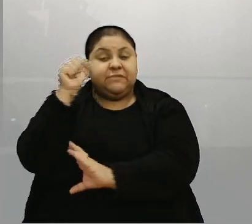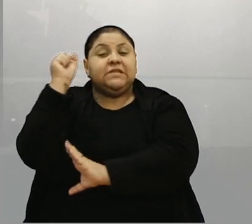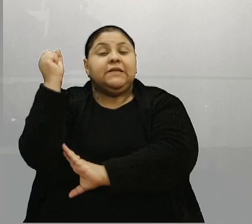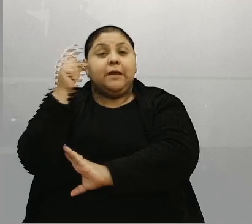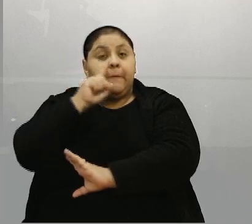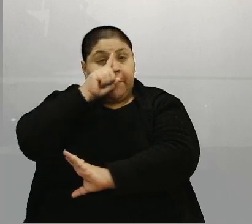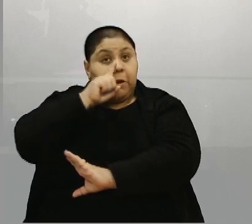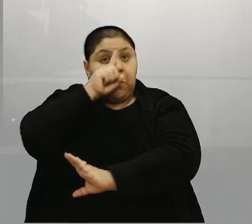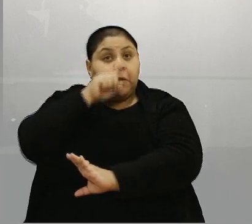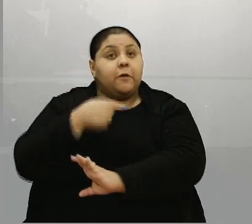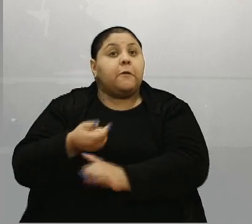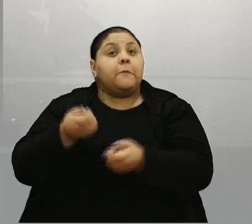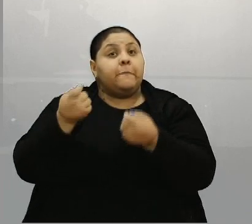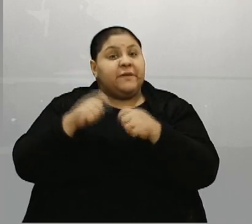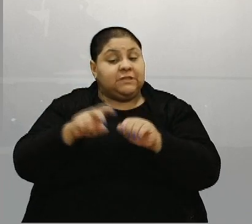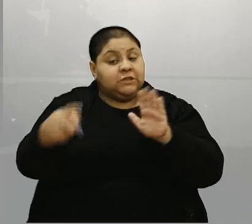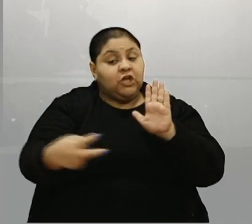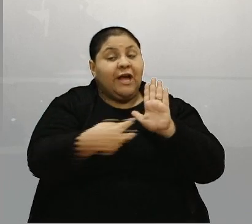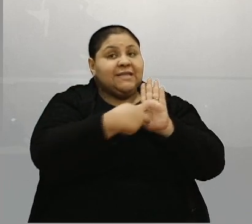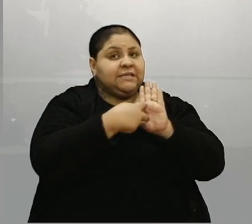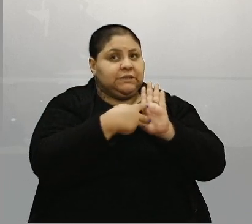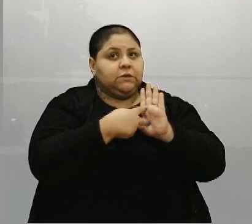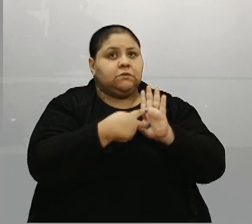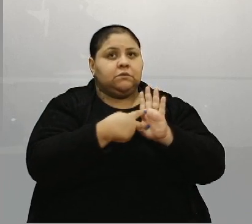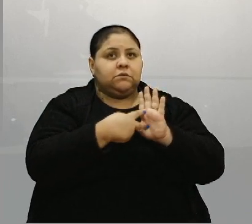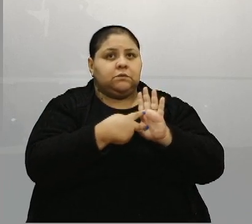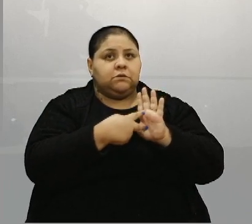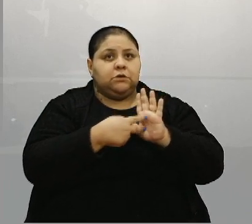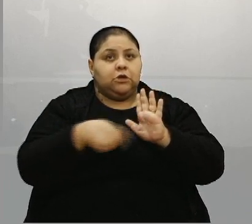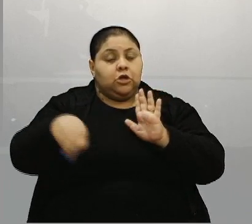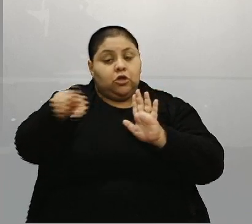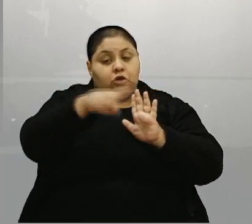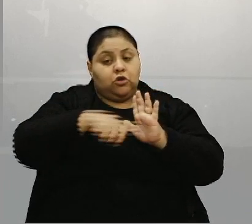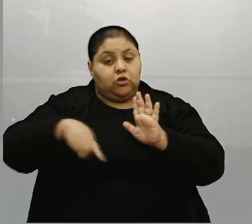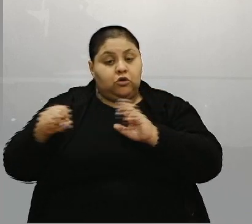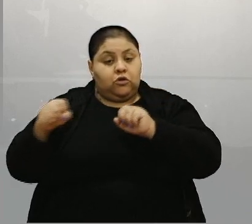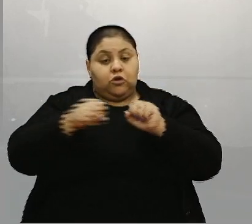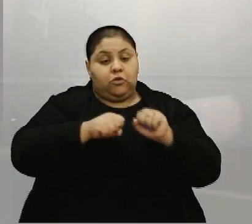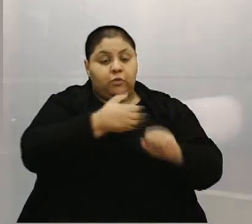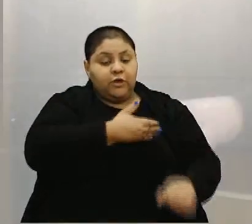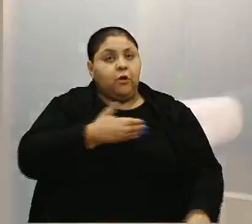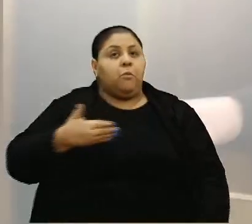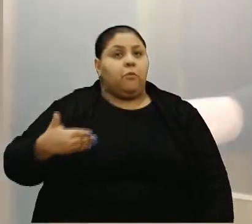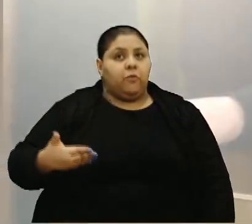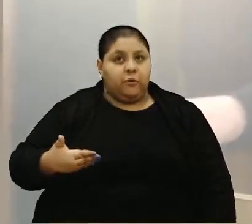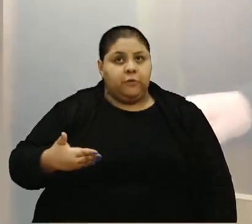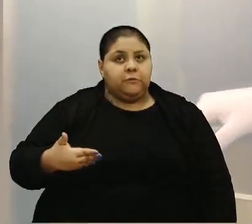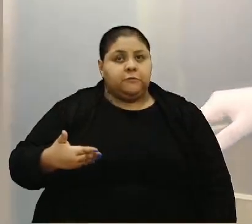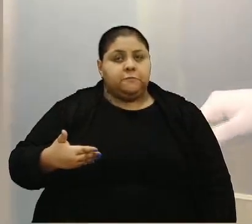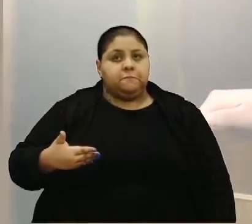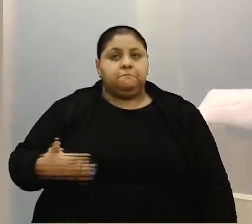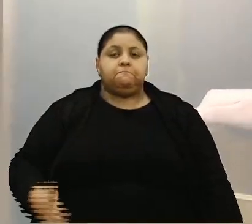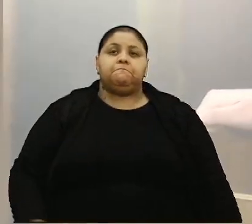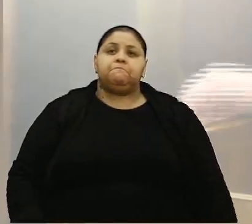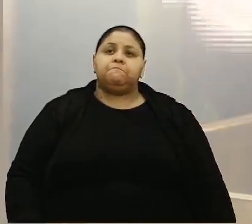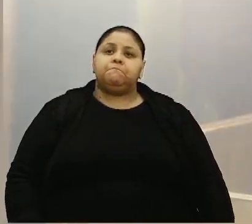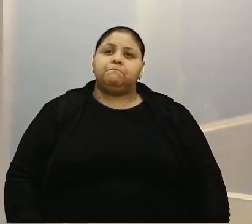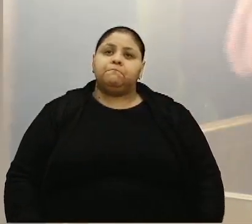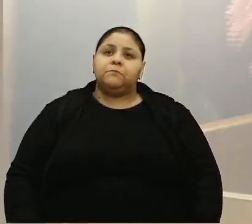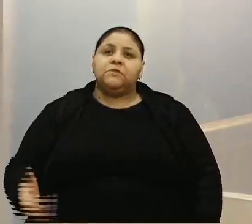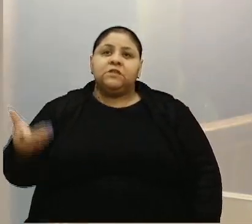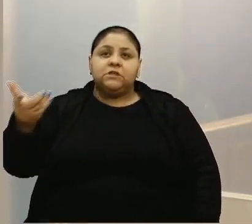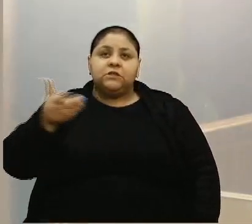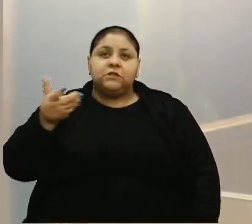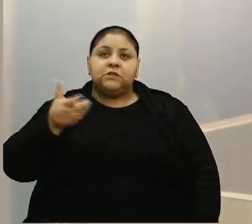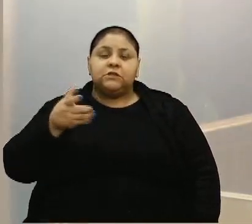que precisa ser olhado com muita atenção por nós e pelo poder público. Já lhe concedo, vereador. E eu quero que